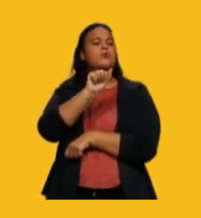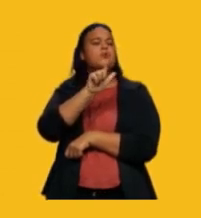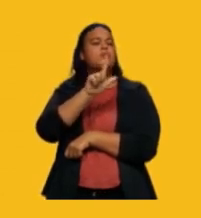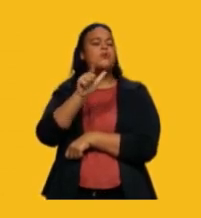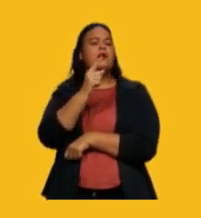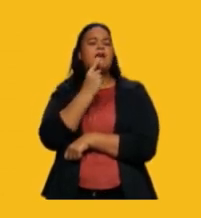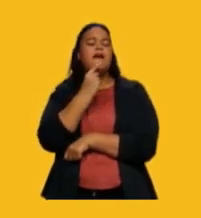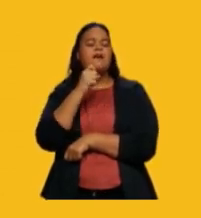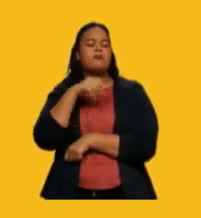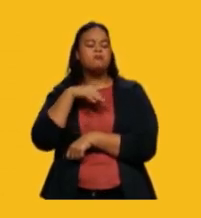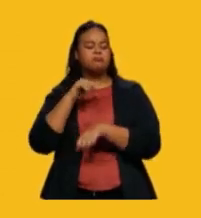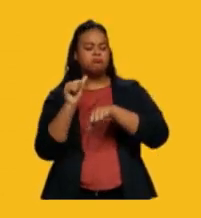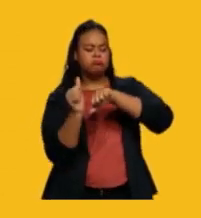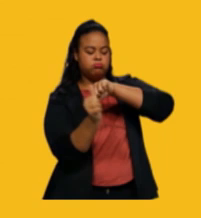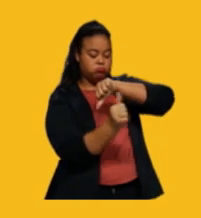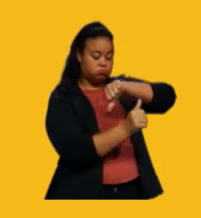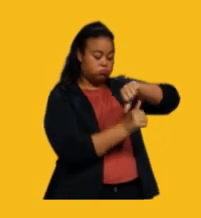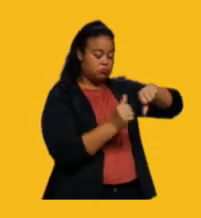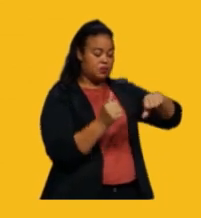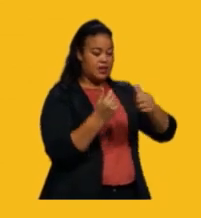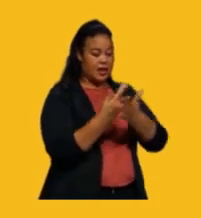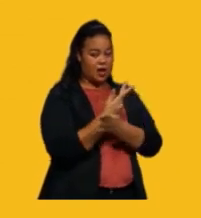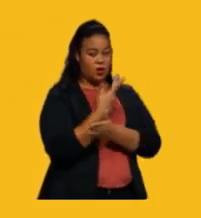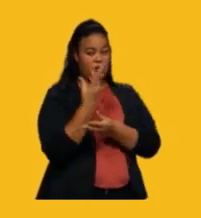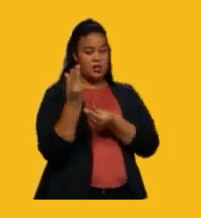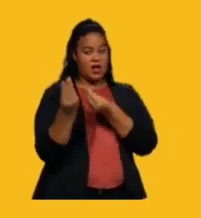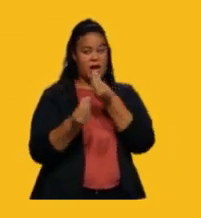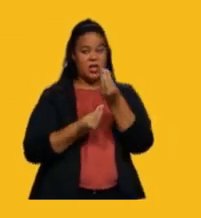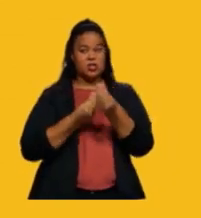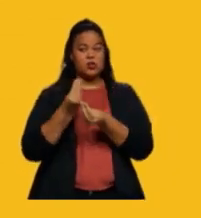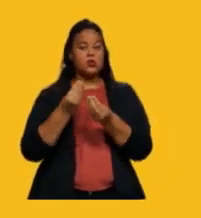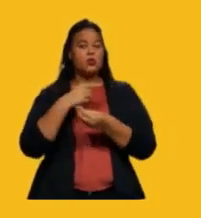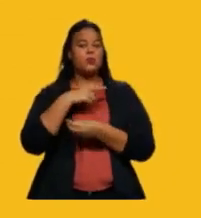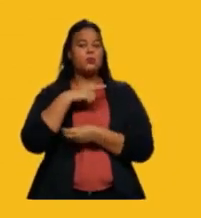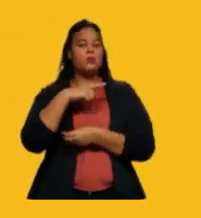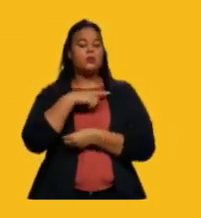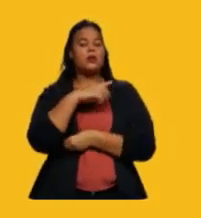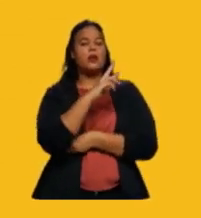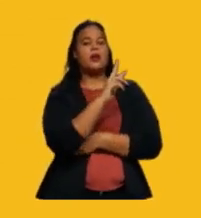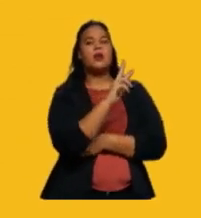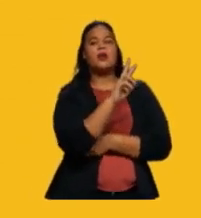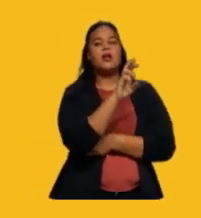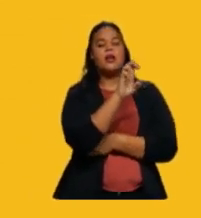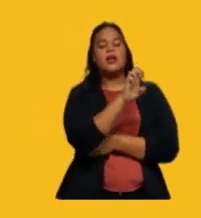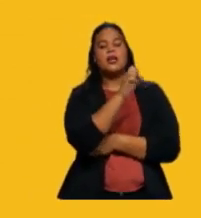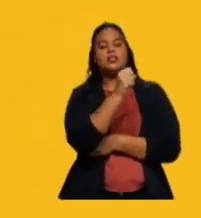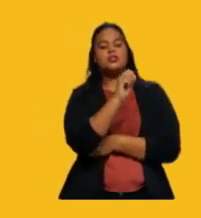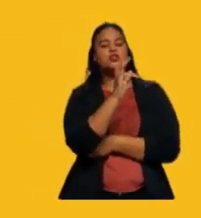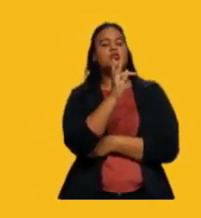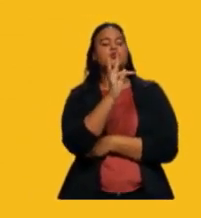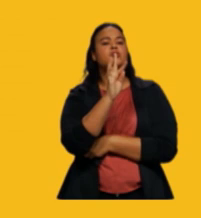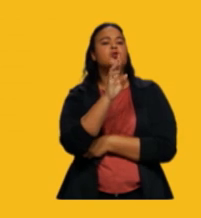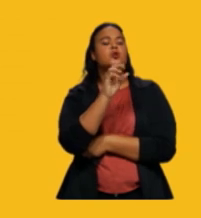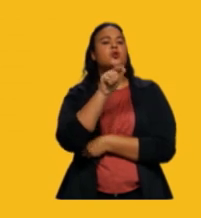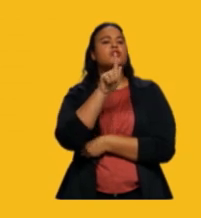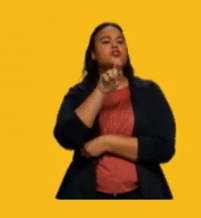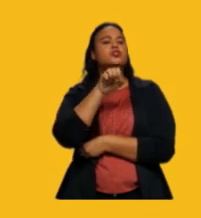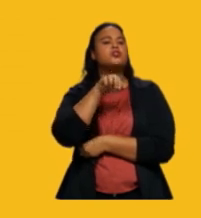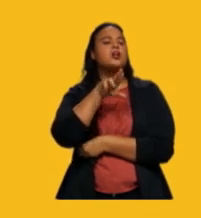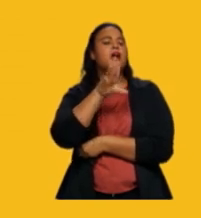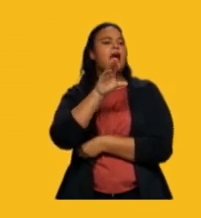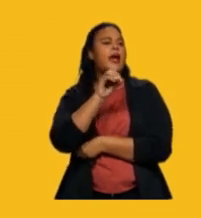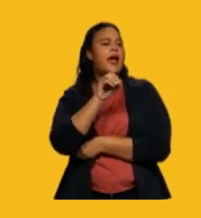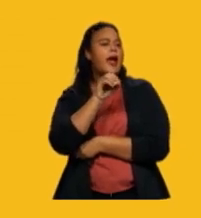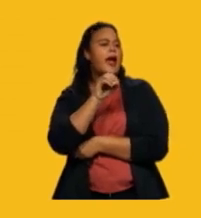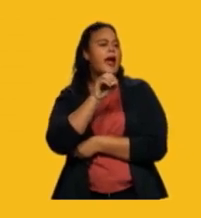hormônios estrogênio, que é produzido no ovário da mulher, e nesse ovário também vai